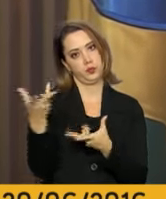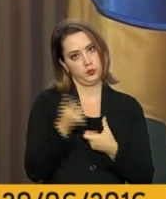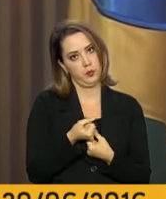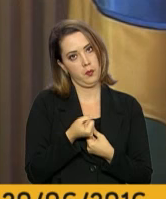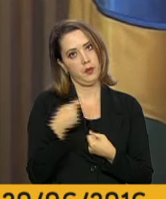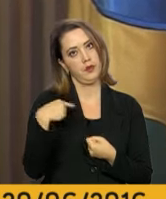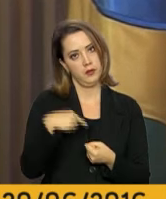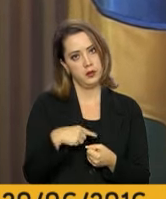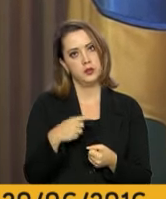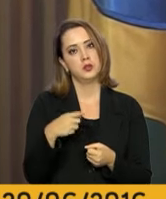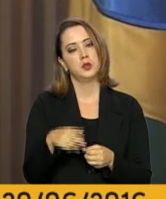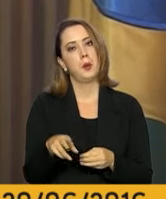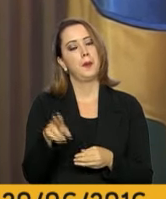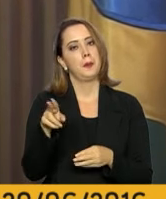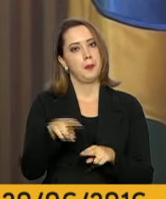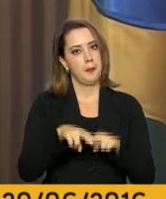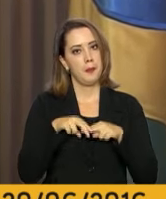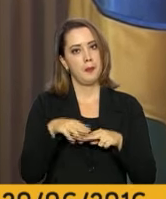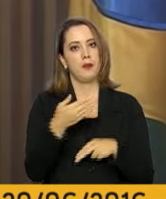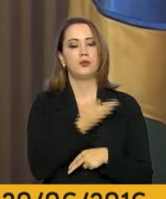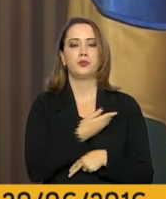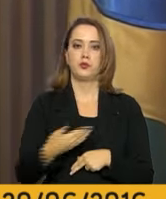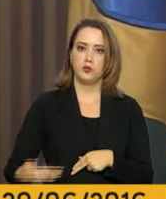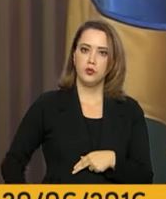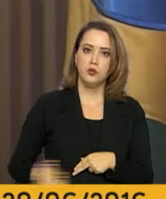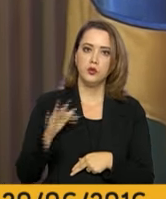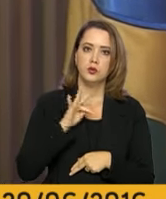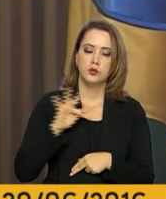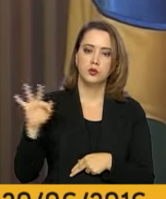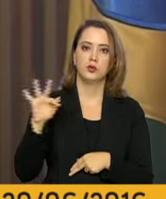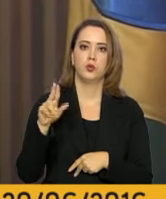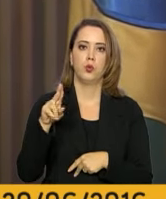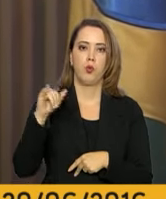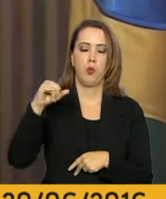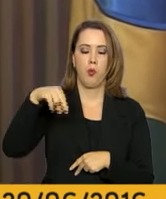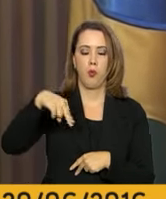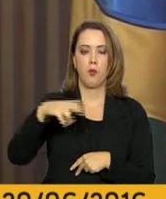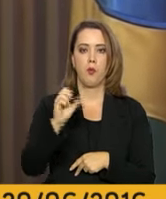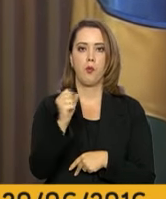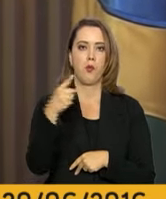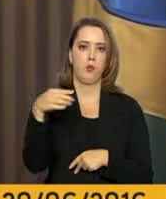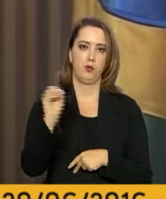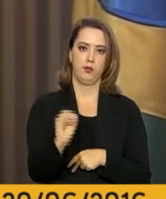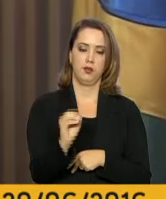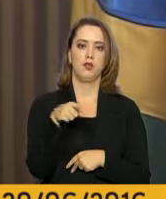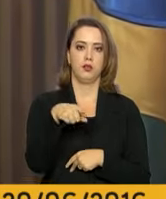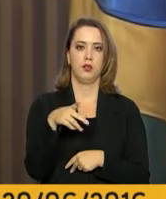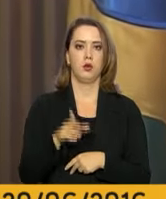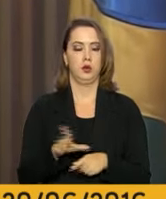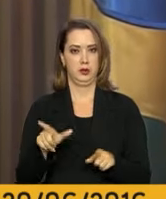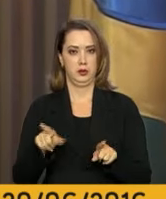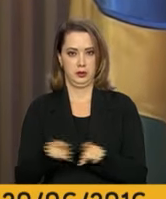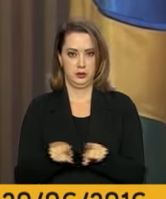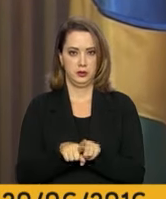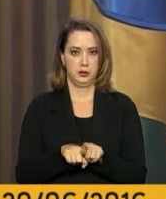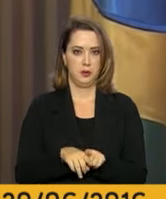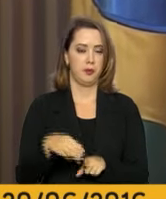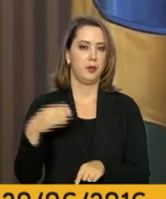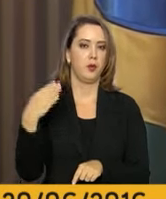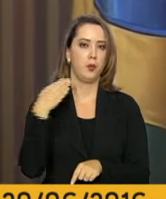eh pela união Federal por isso essa coisa do BNDS que vários governadores eh mencionaram que foi